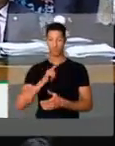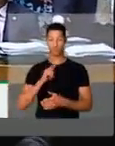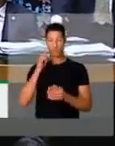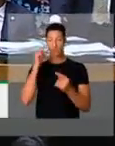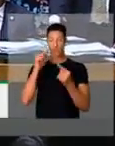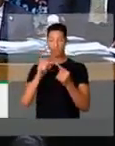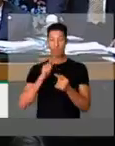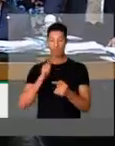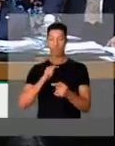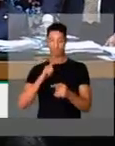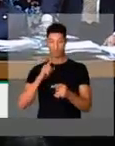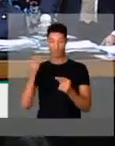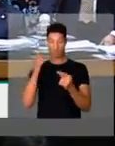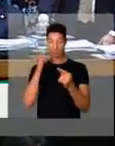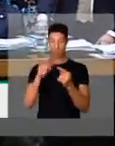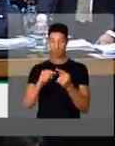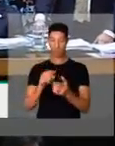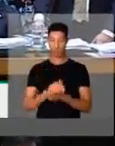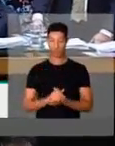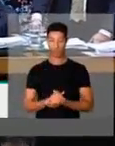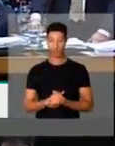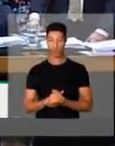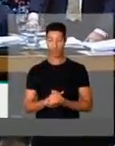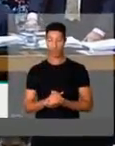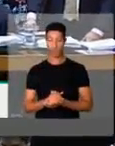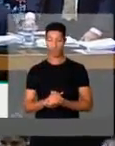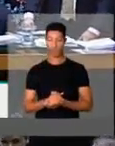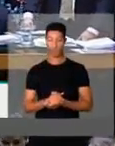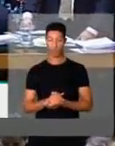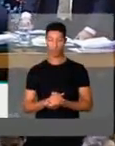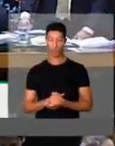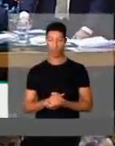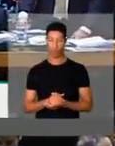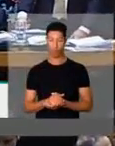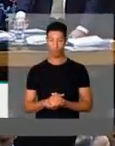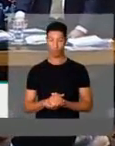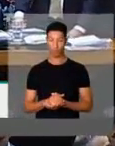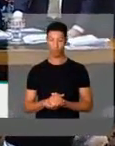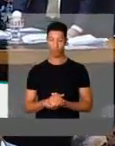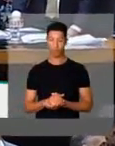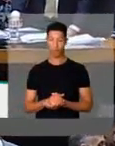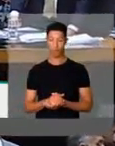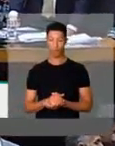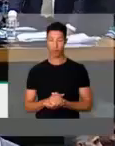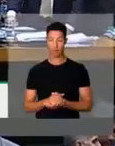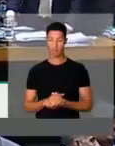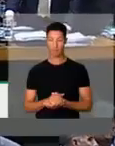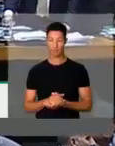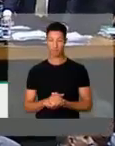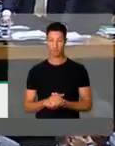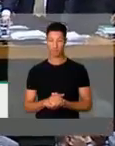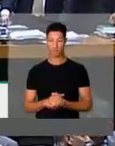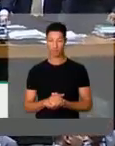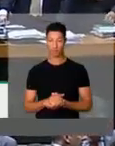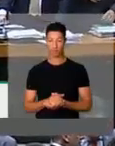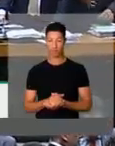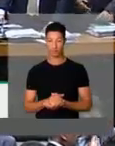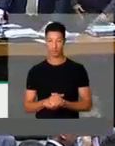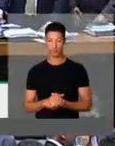acordo... Acordo, presidente. Senhor presidente, há acordo. Acordo. Alô, alô. Há acordo ou não? A Érica está dizendo